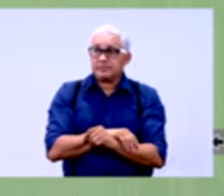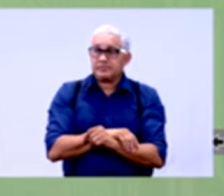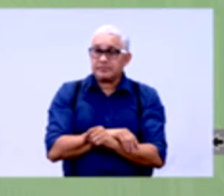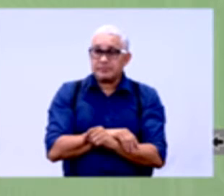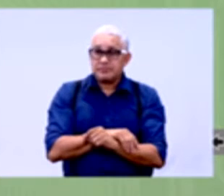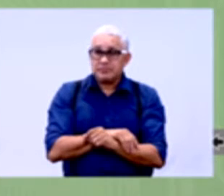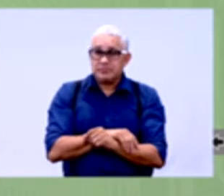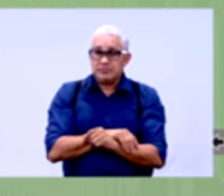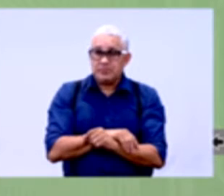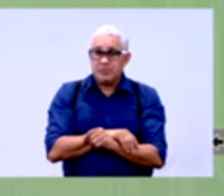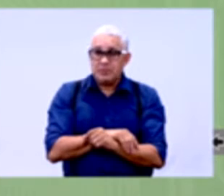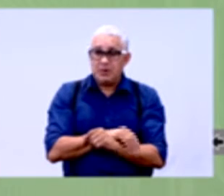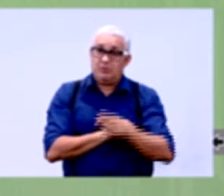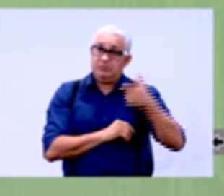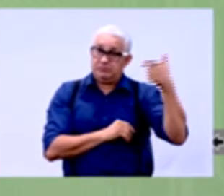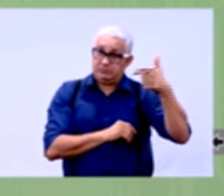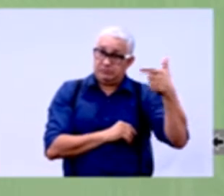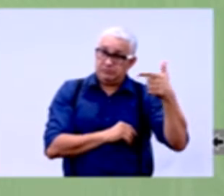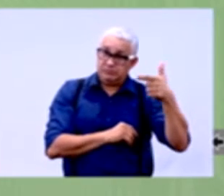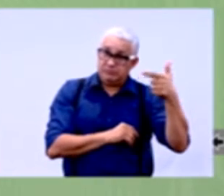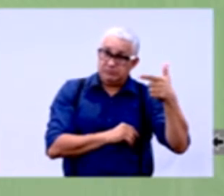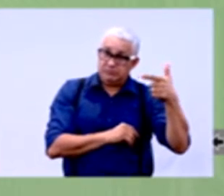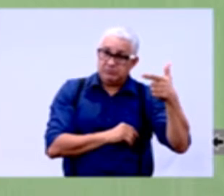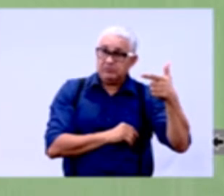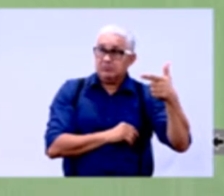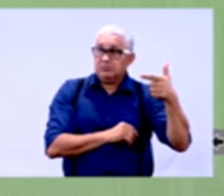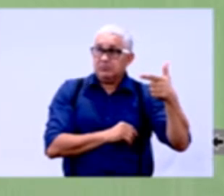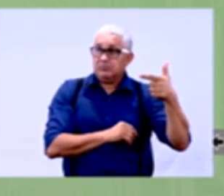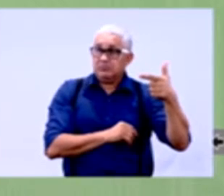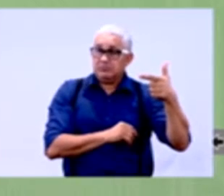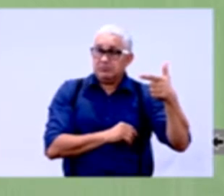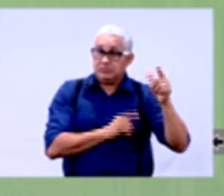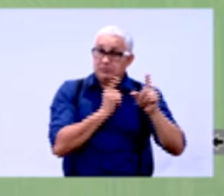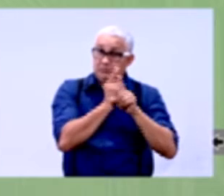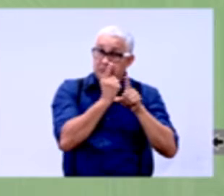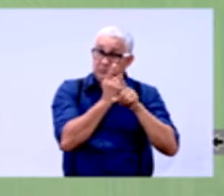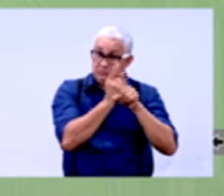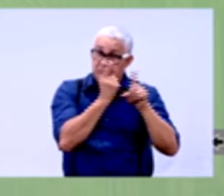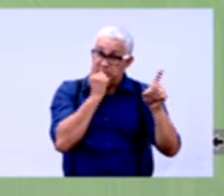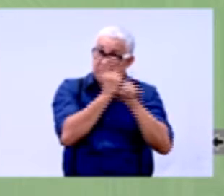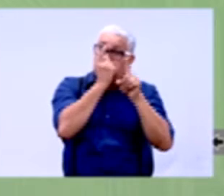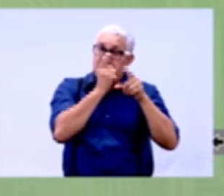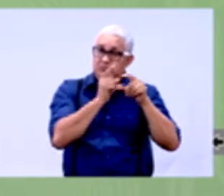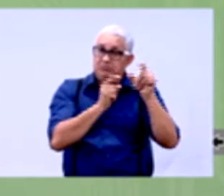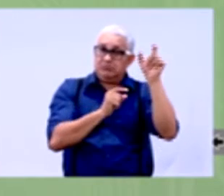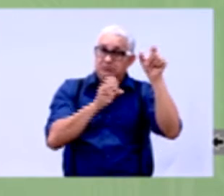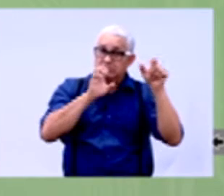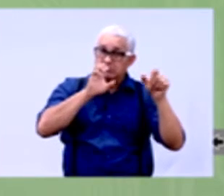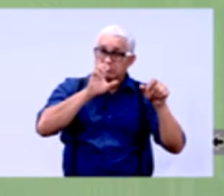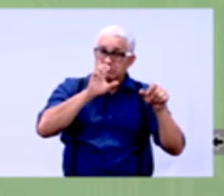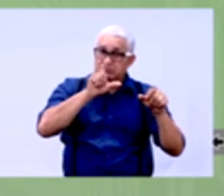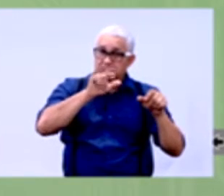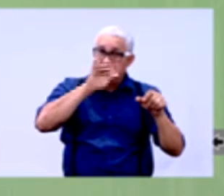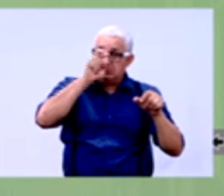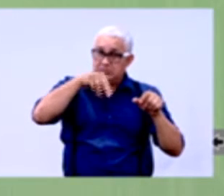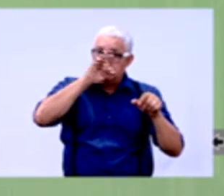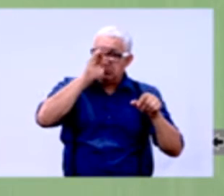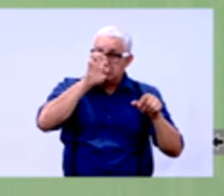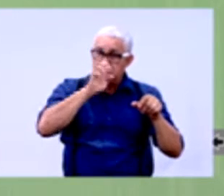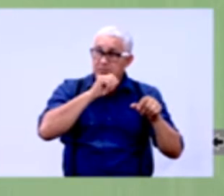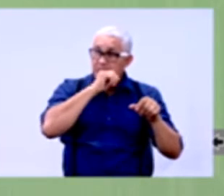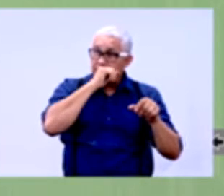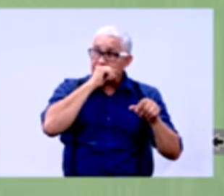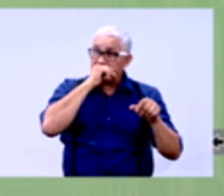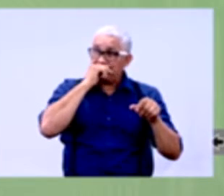Aí nós entramos no segundo estágio, depois que localizamos o cliente. Vamos entrar aqui num